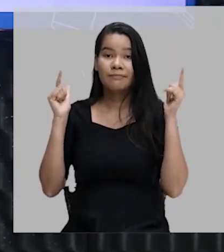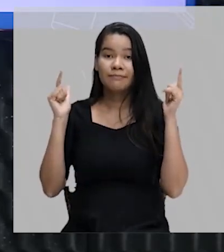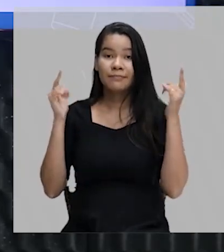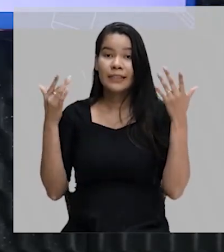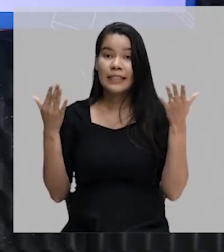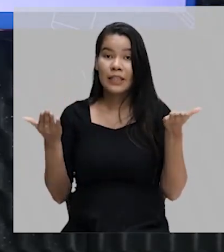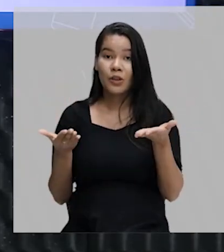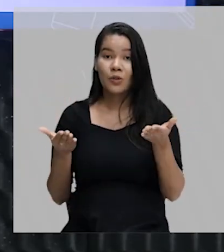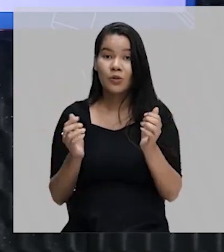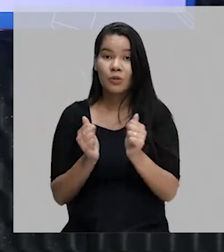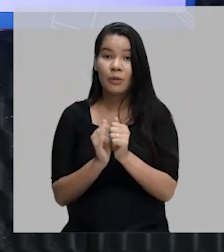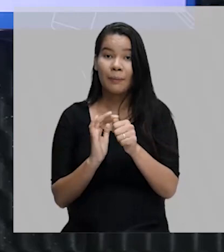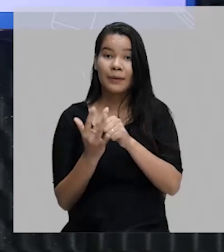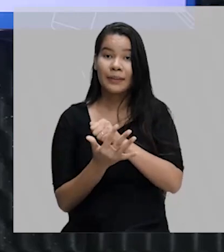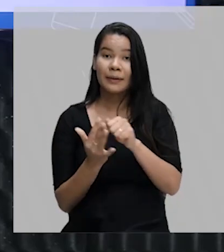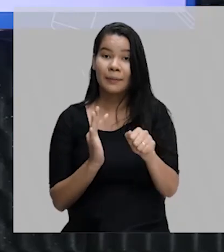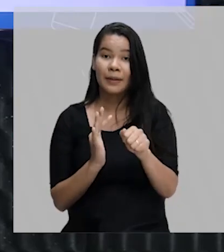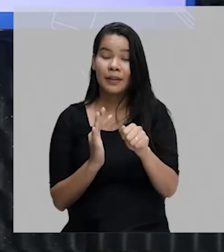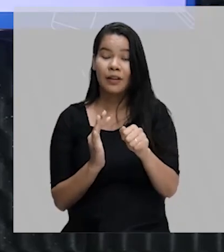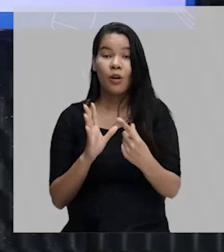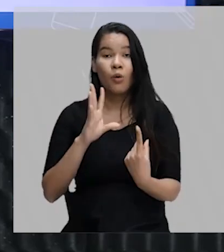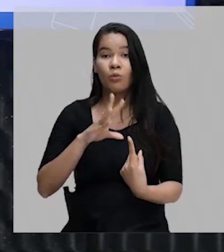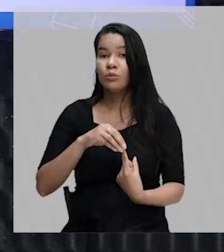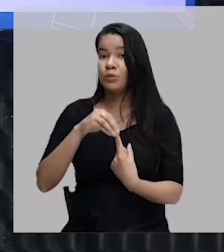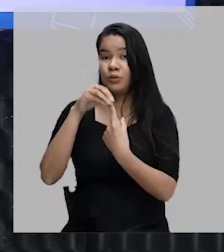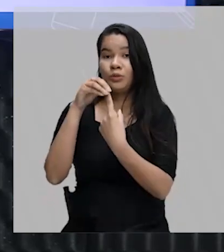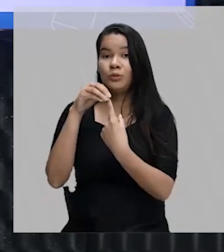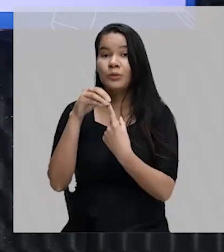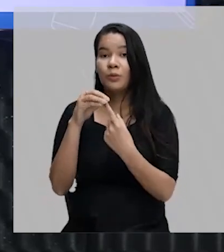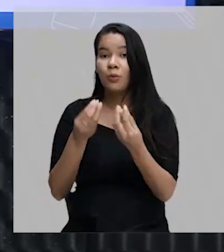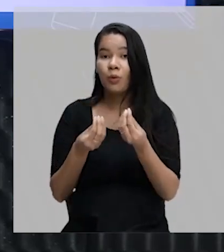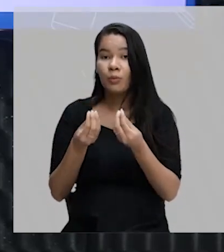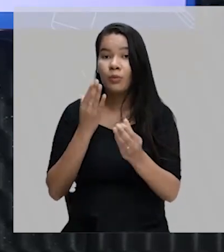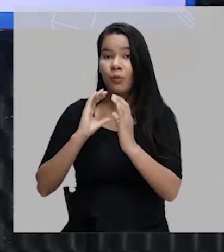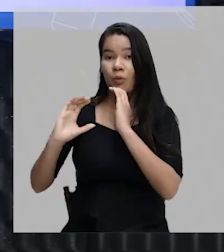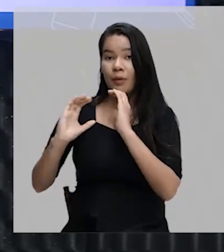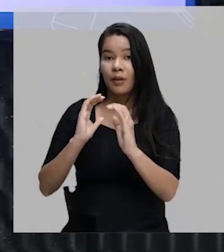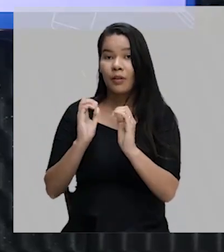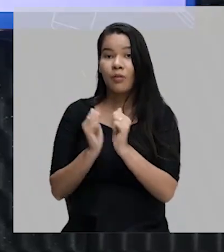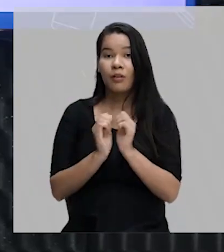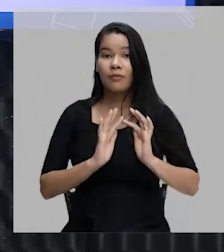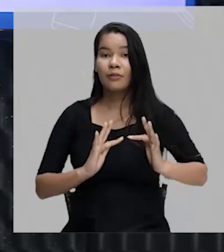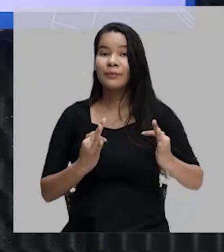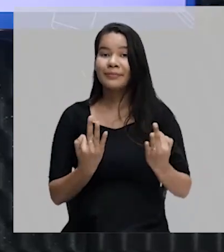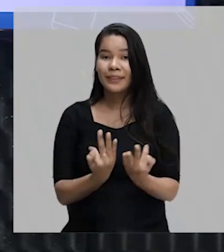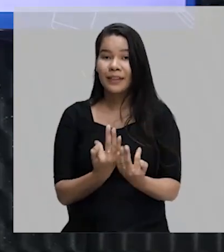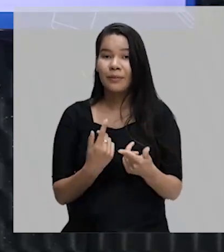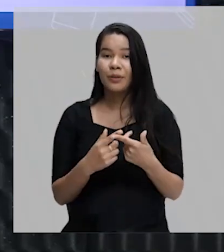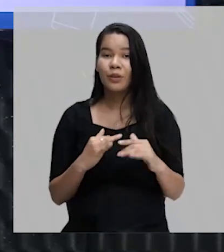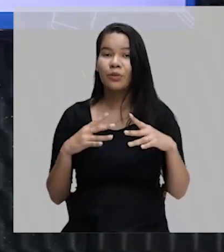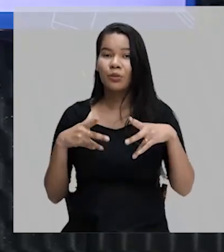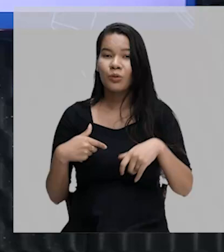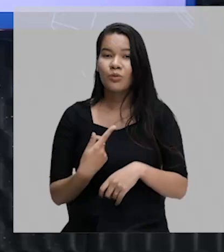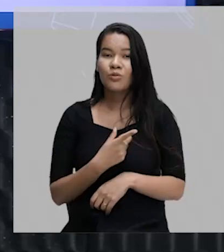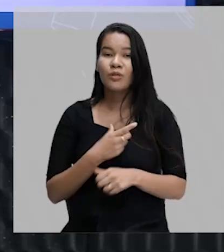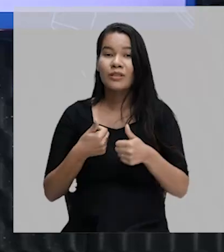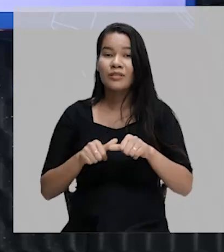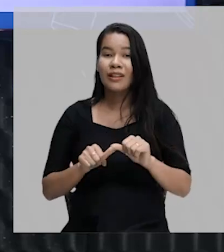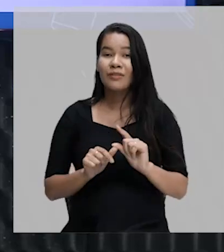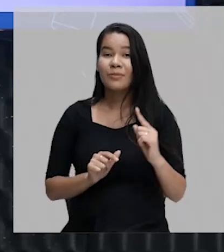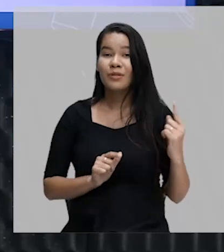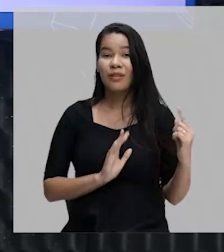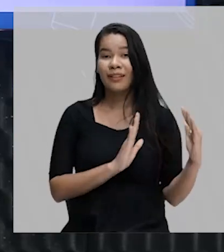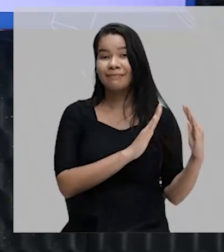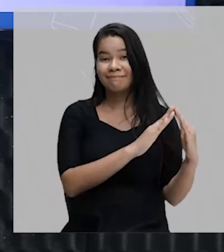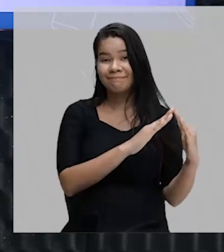de pandemia, foi o único meio de comunicação com familiares, porque todos nós estávamos isolados.